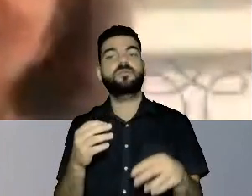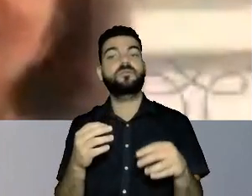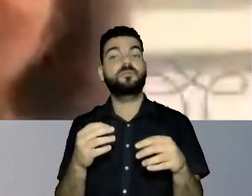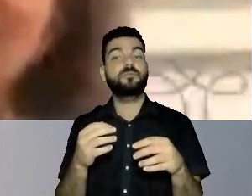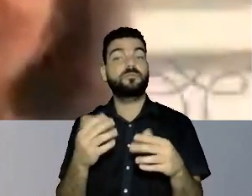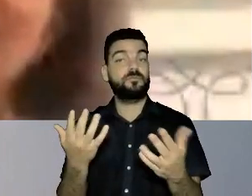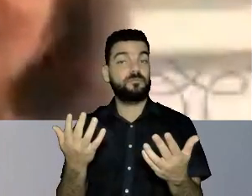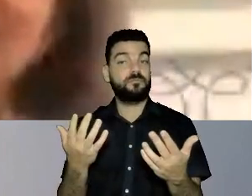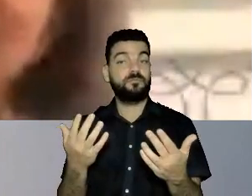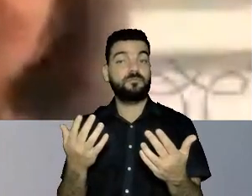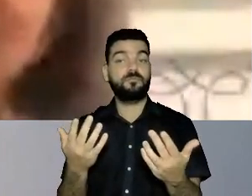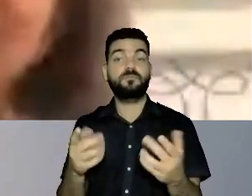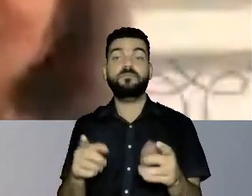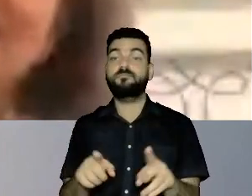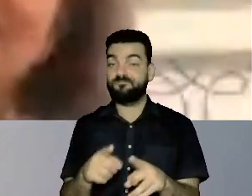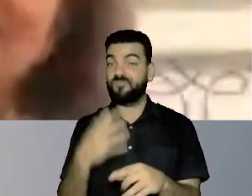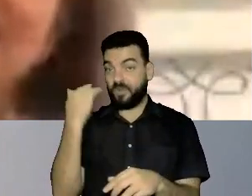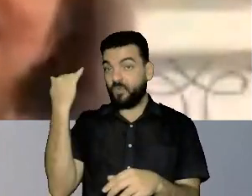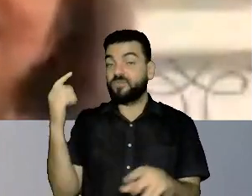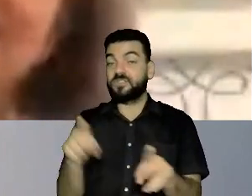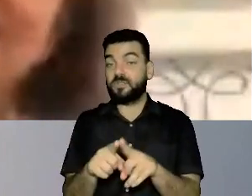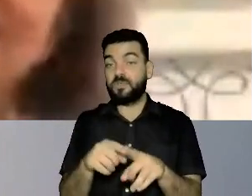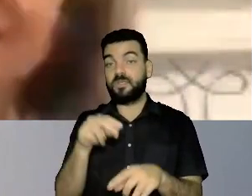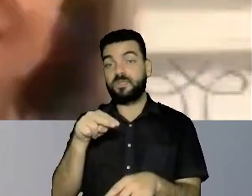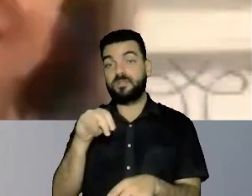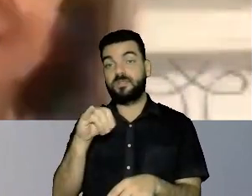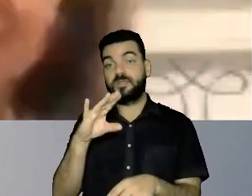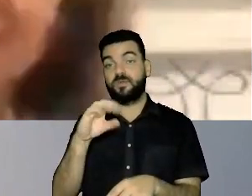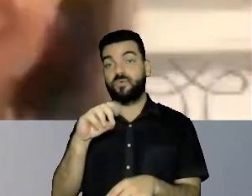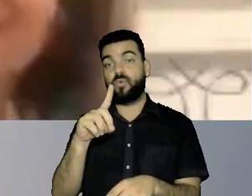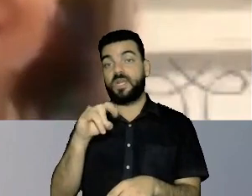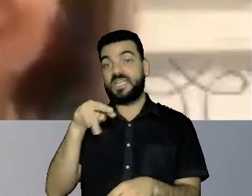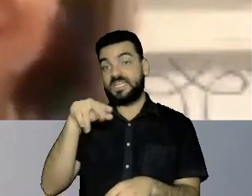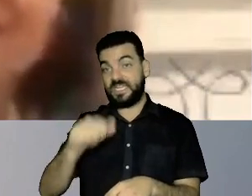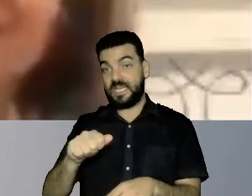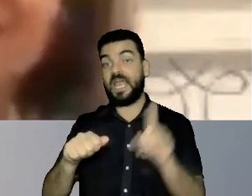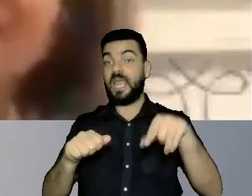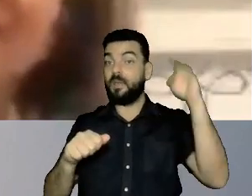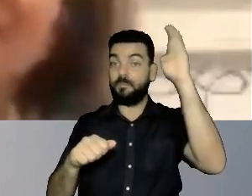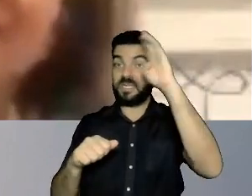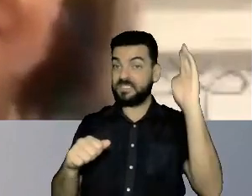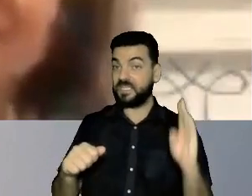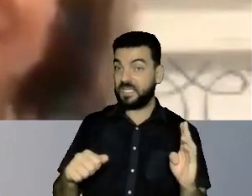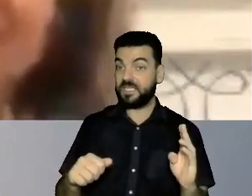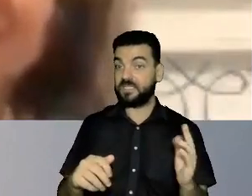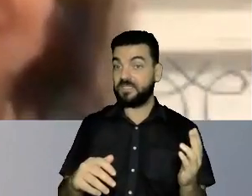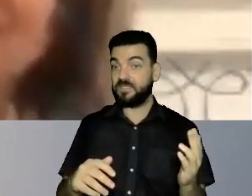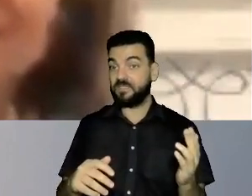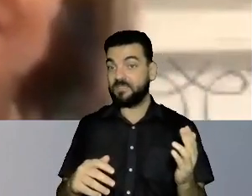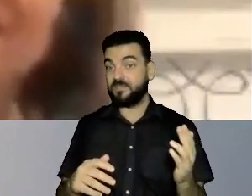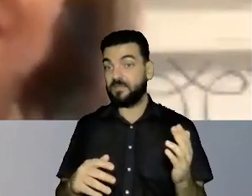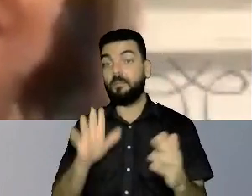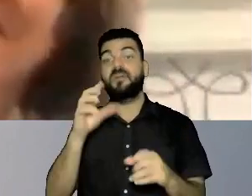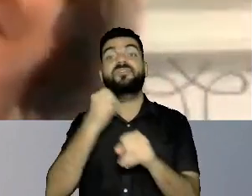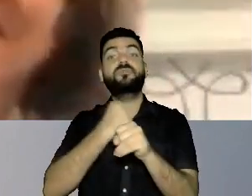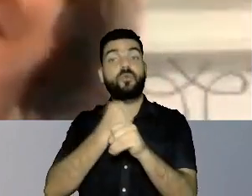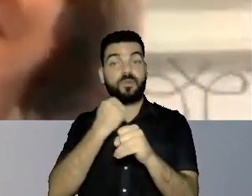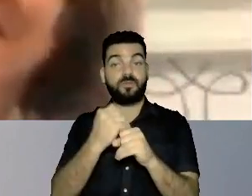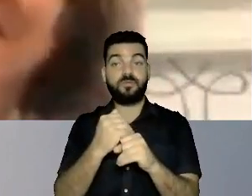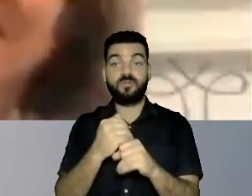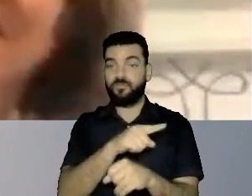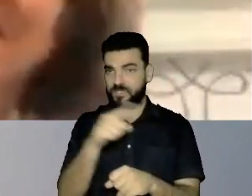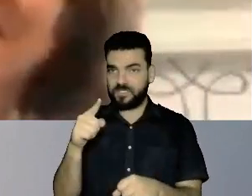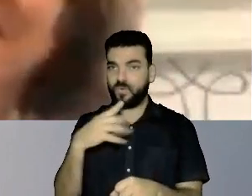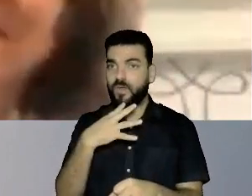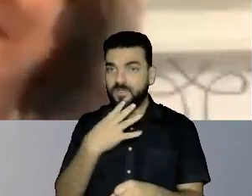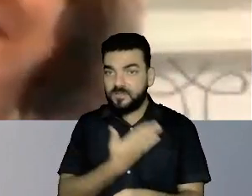Artemisia Gentileschi, que é do barroco italiano, contemporânea de Caravaggio. Nicolina Vaz